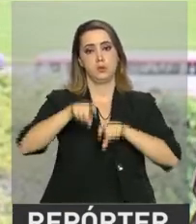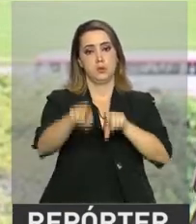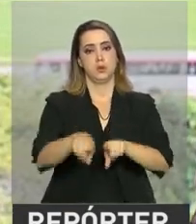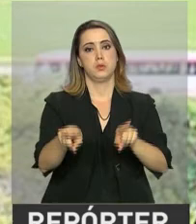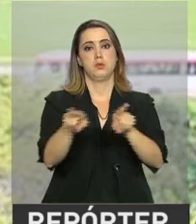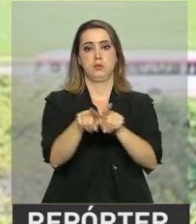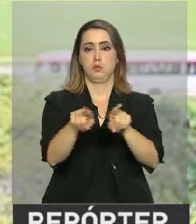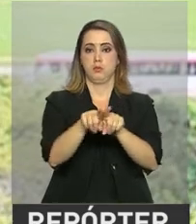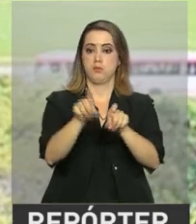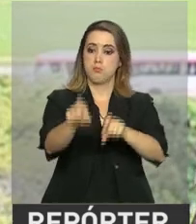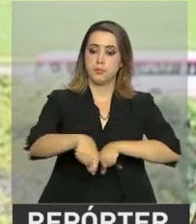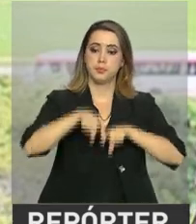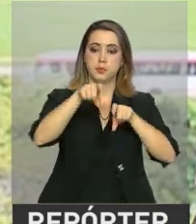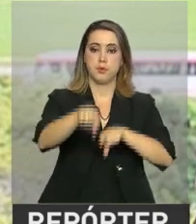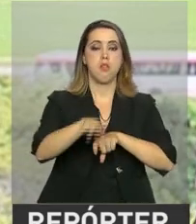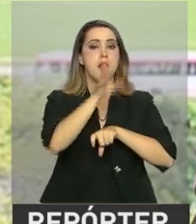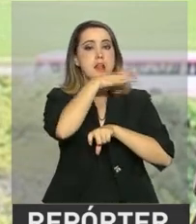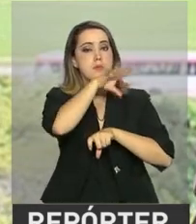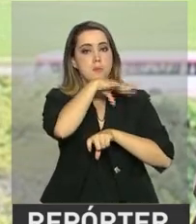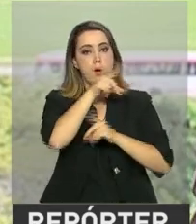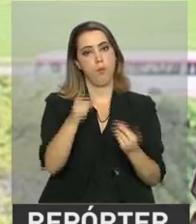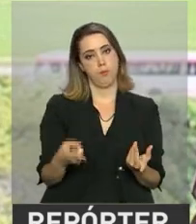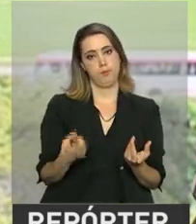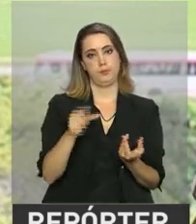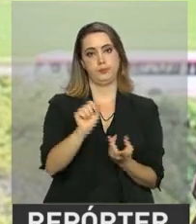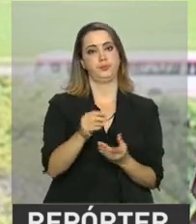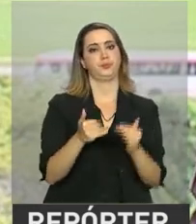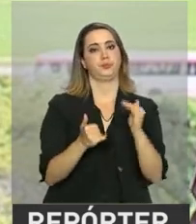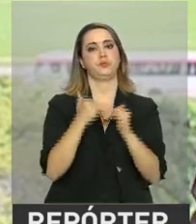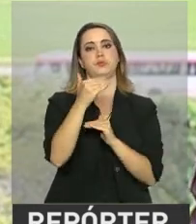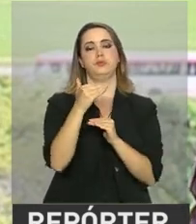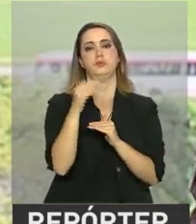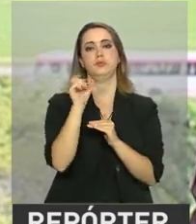pecuário. No setor agrícola, no mês de agosto, cresceu